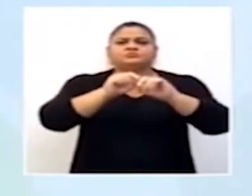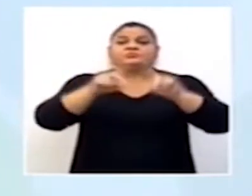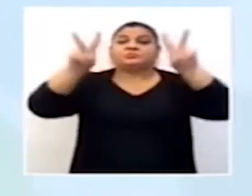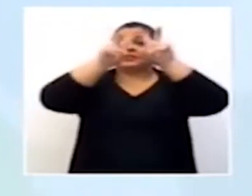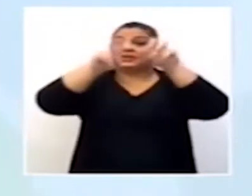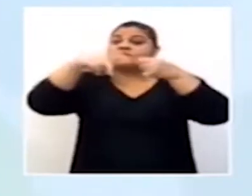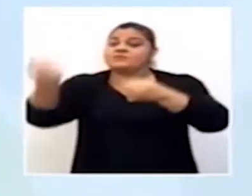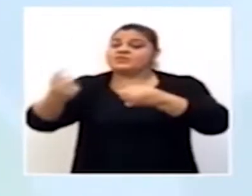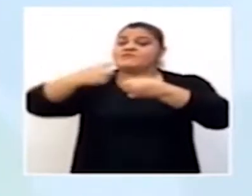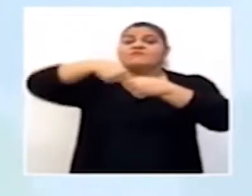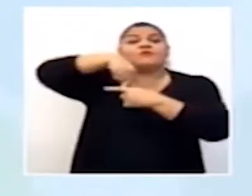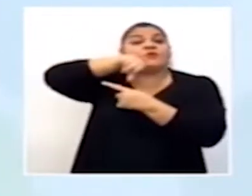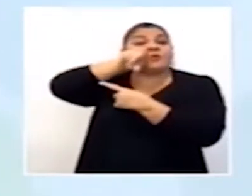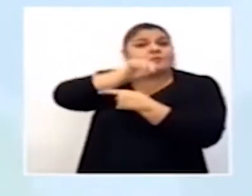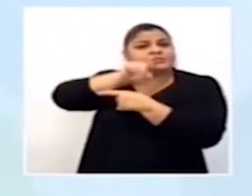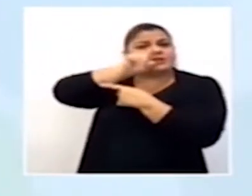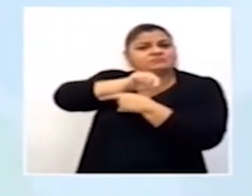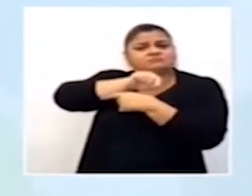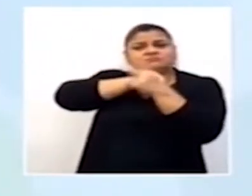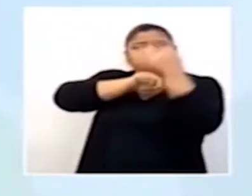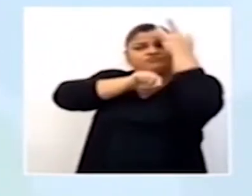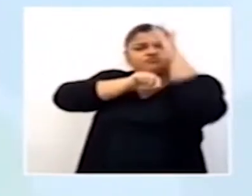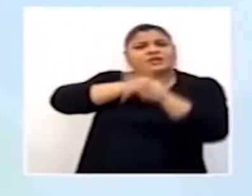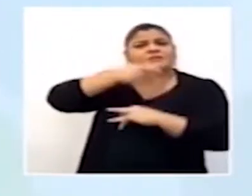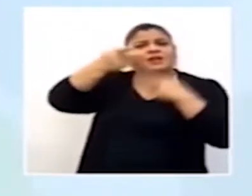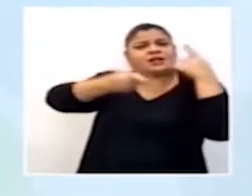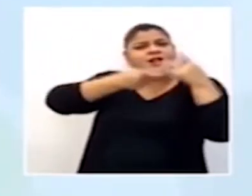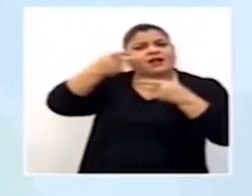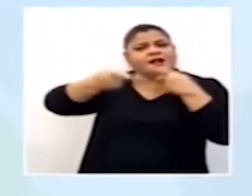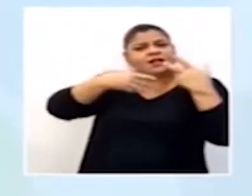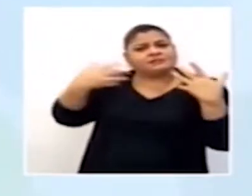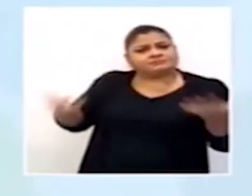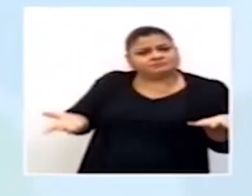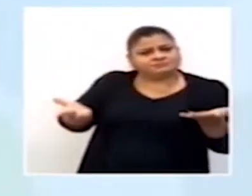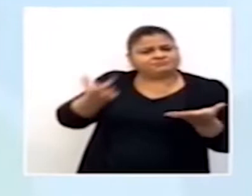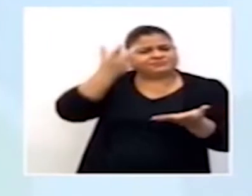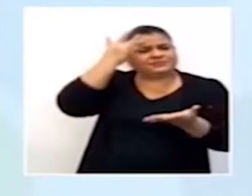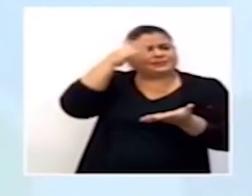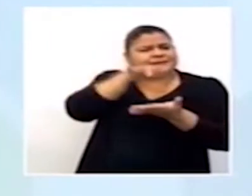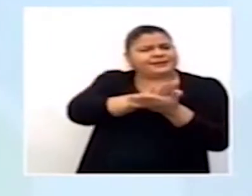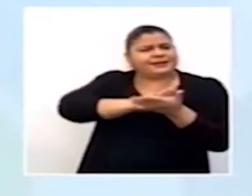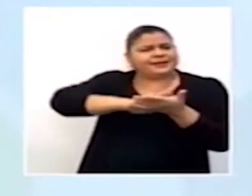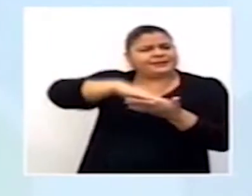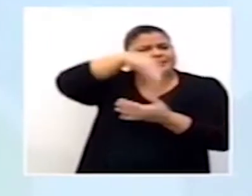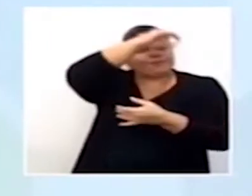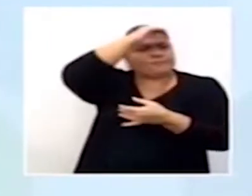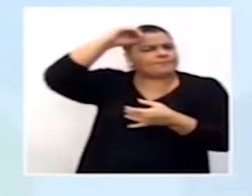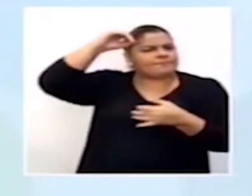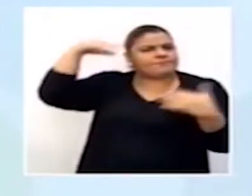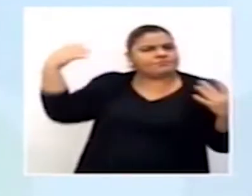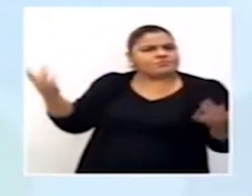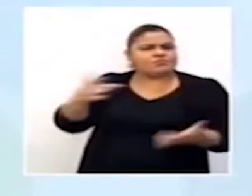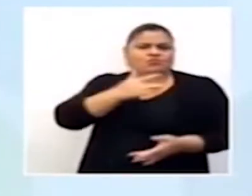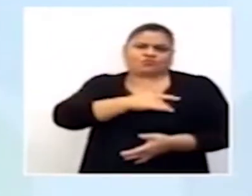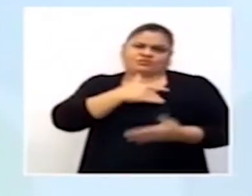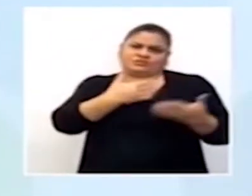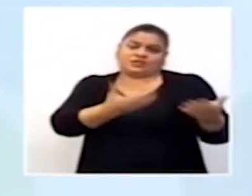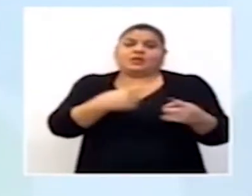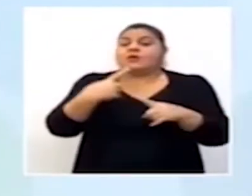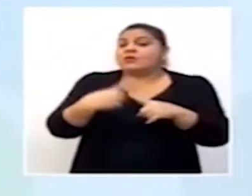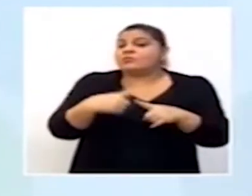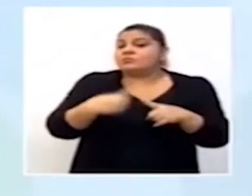devolver o passarinho ele não sabe falar sabe de nada sabe nada tadinha